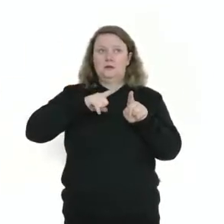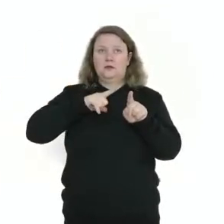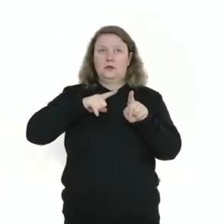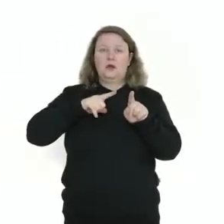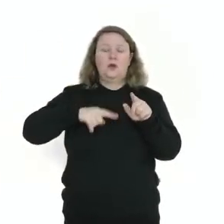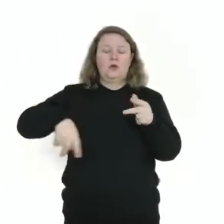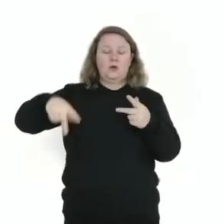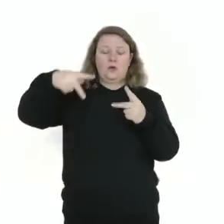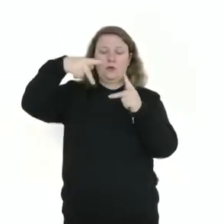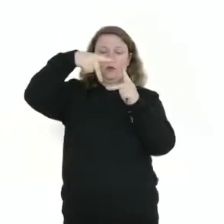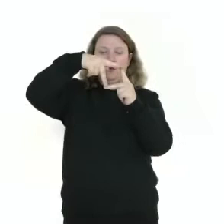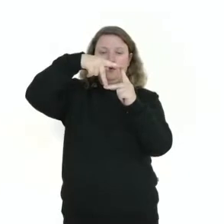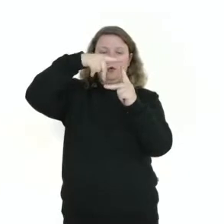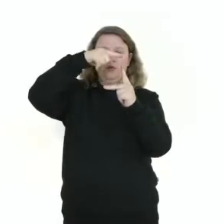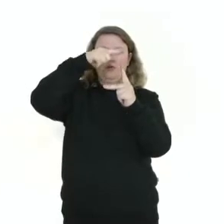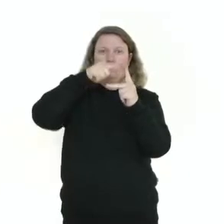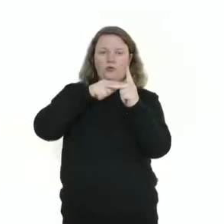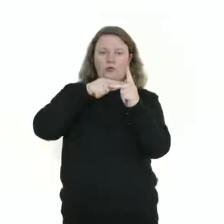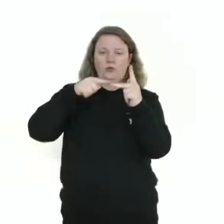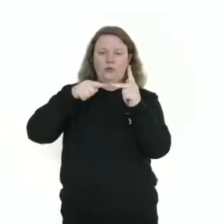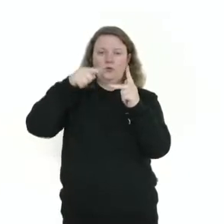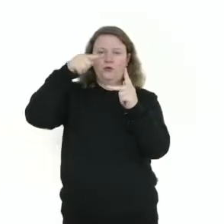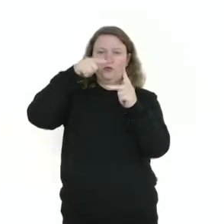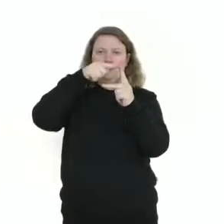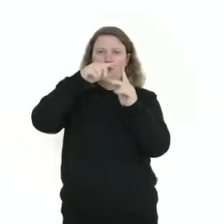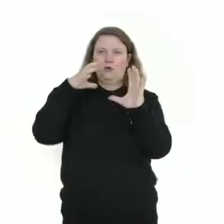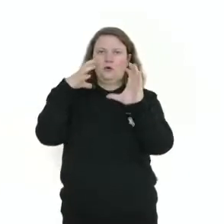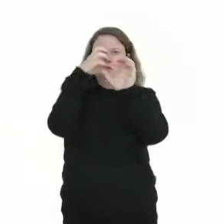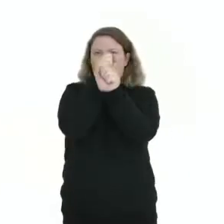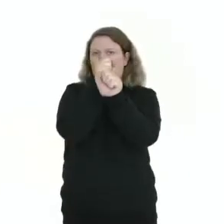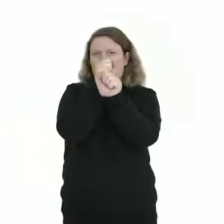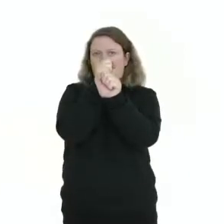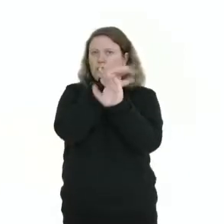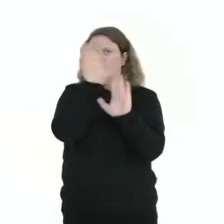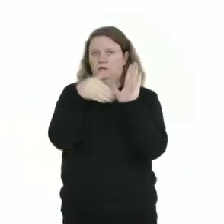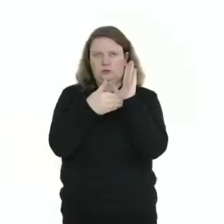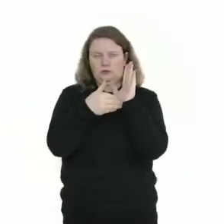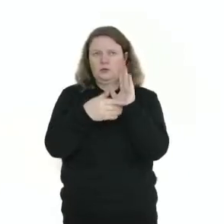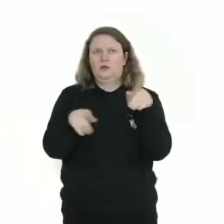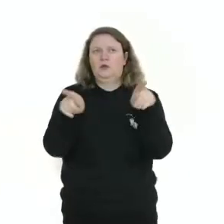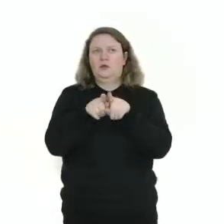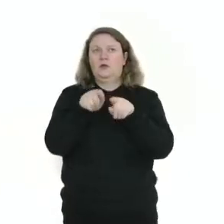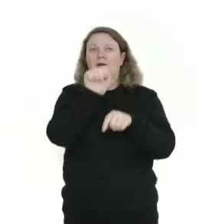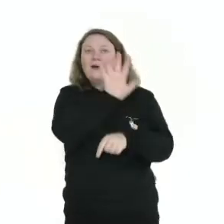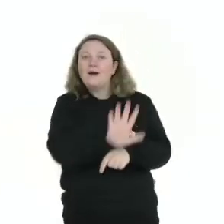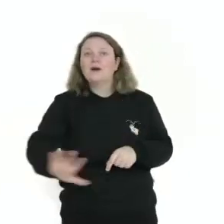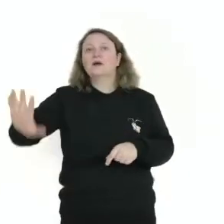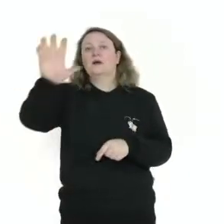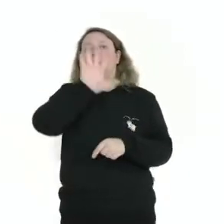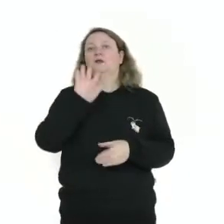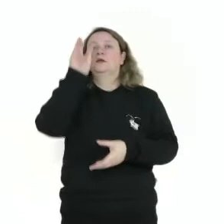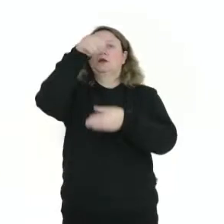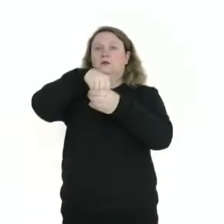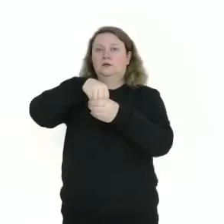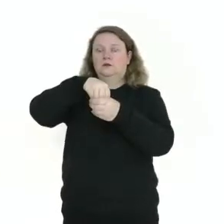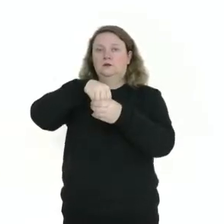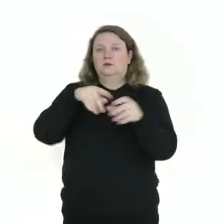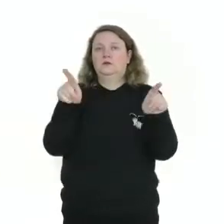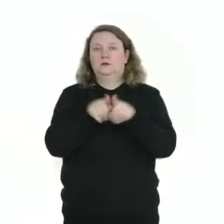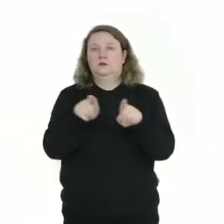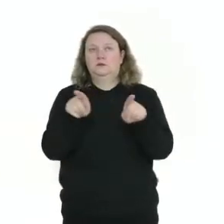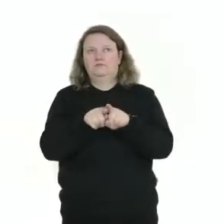Soma de todos os lados. E a área, o quanto cabe dentro, tá bom? Do quadrado, que está inscrito